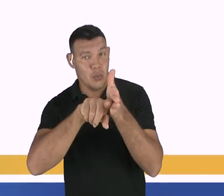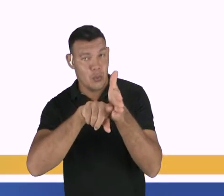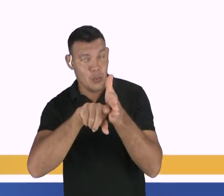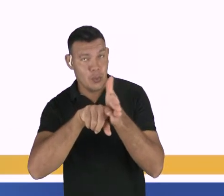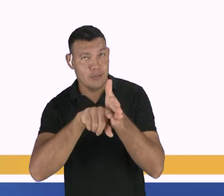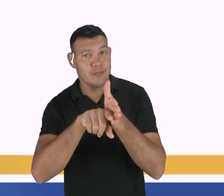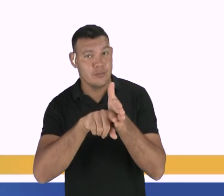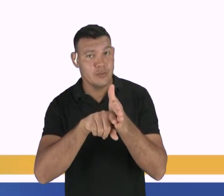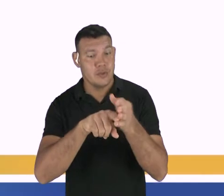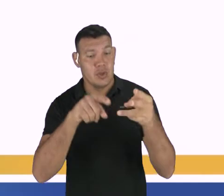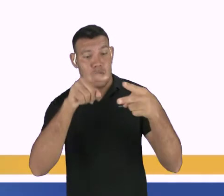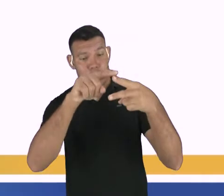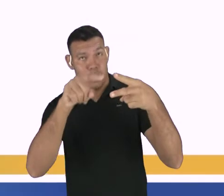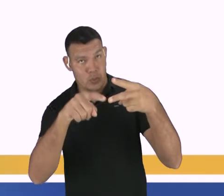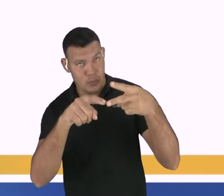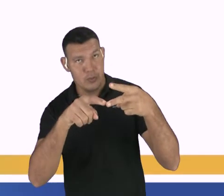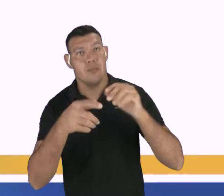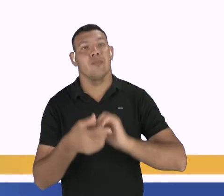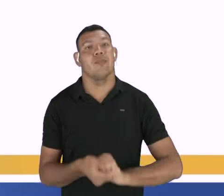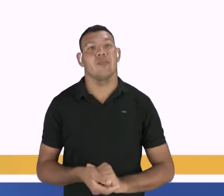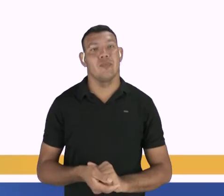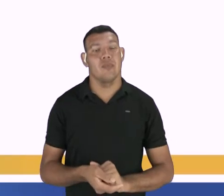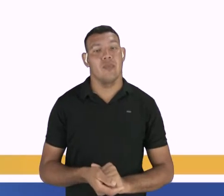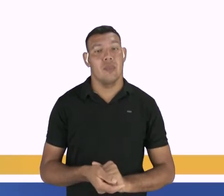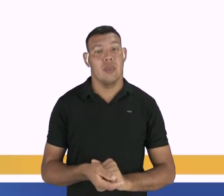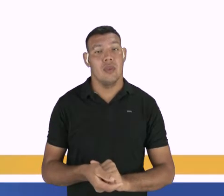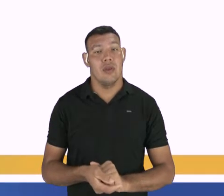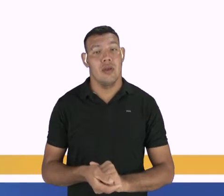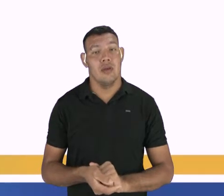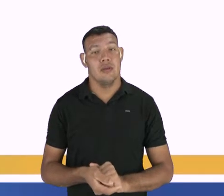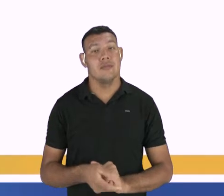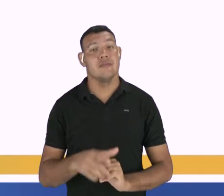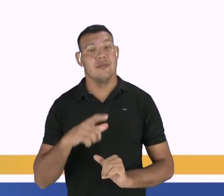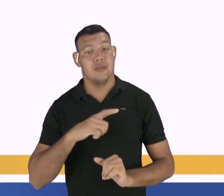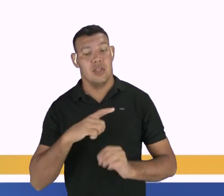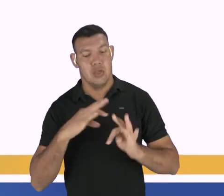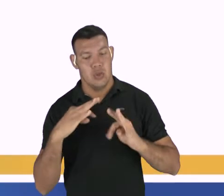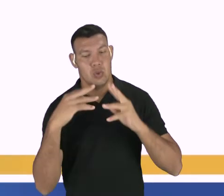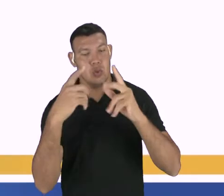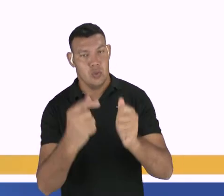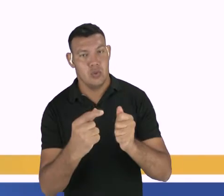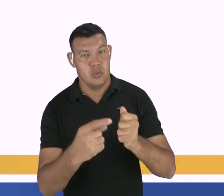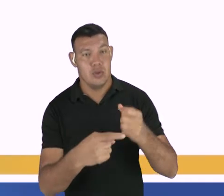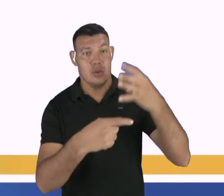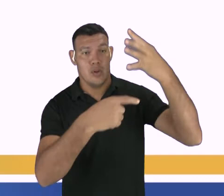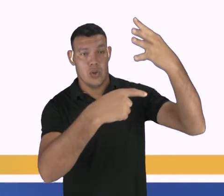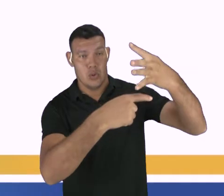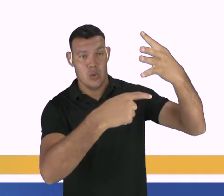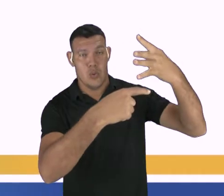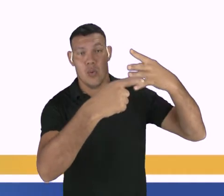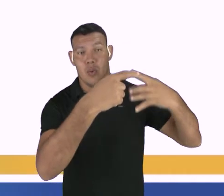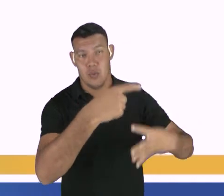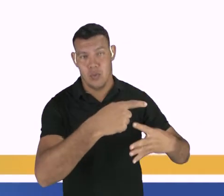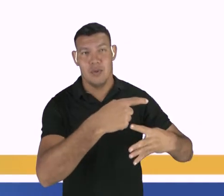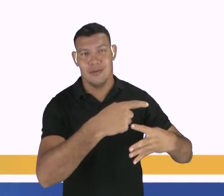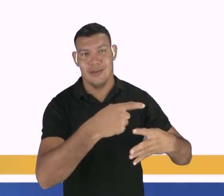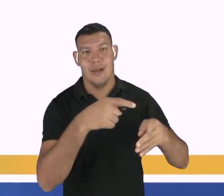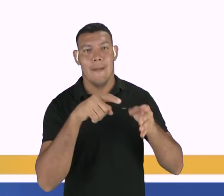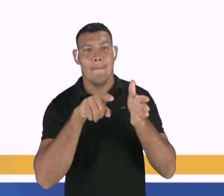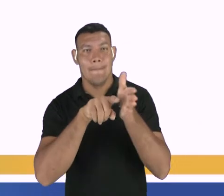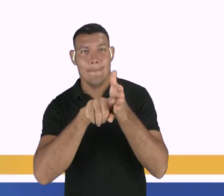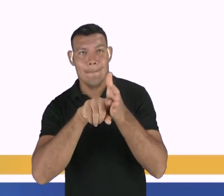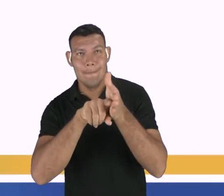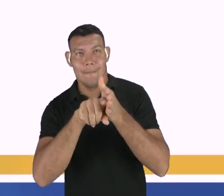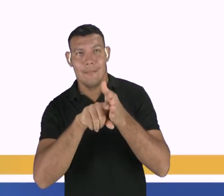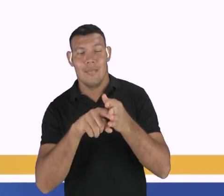duas maneiras. Eu tenho o total 4 quartos, eu já posso subtrair direto 3 quartos. Quem